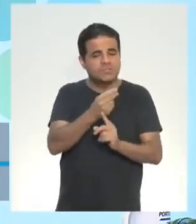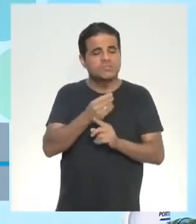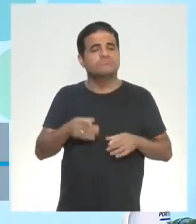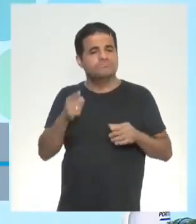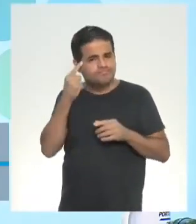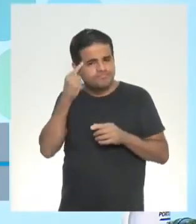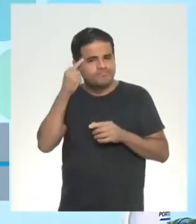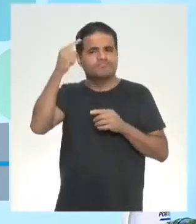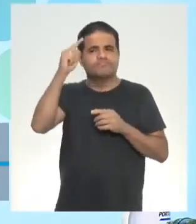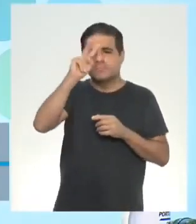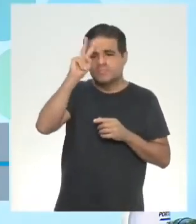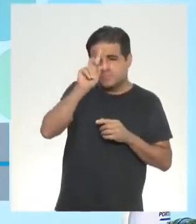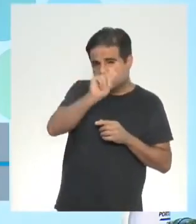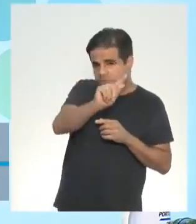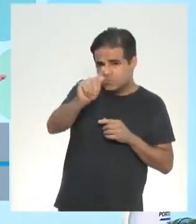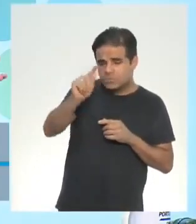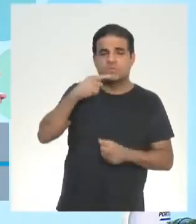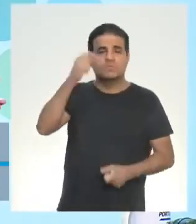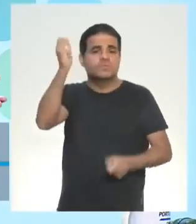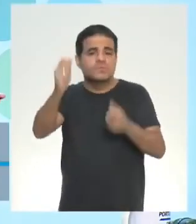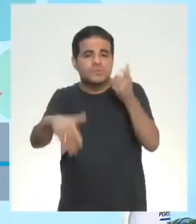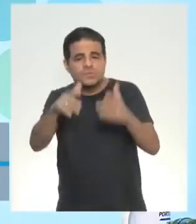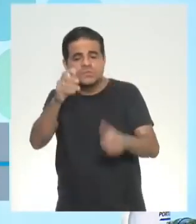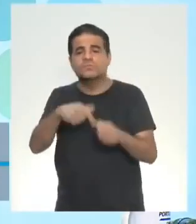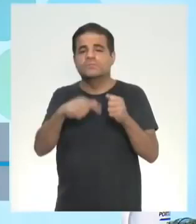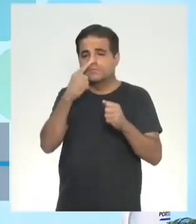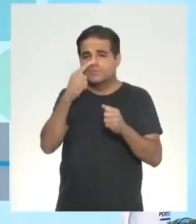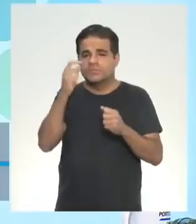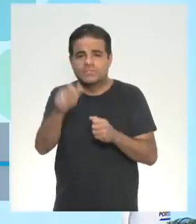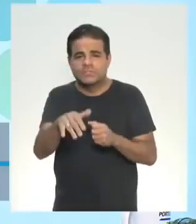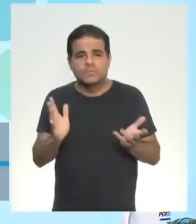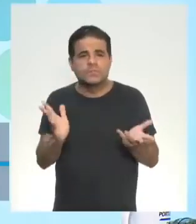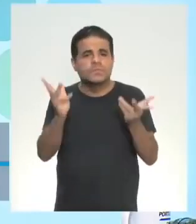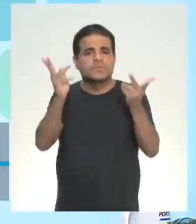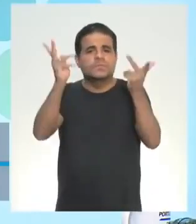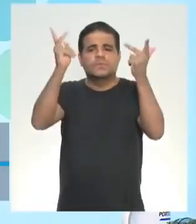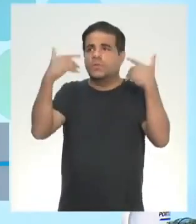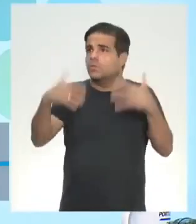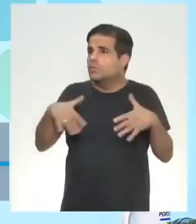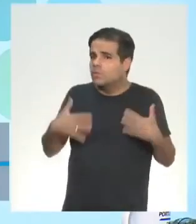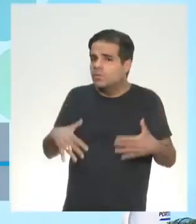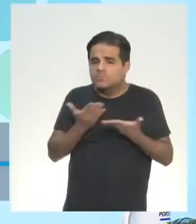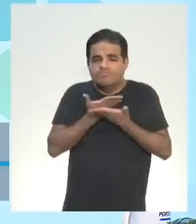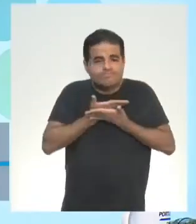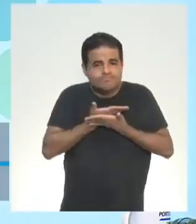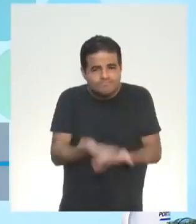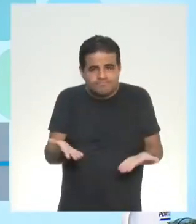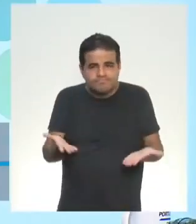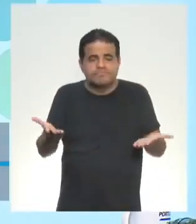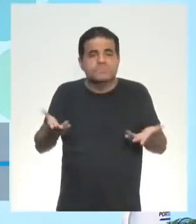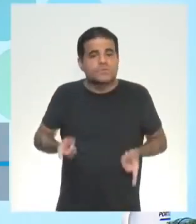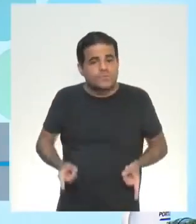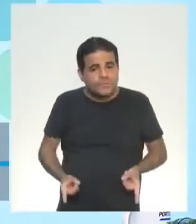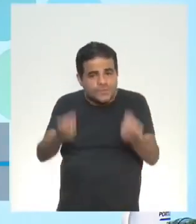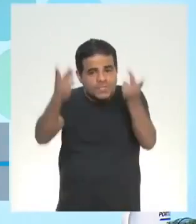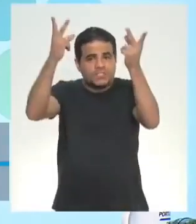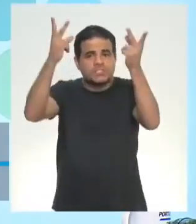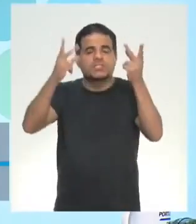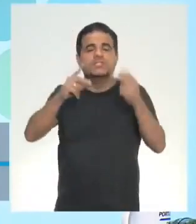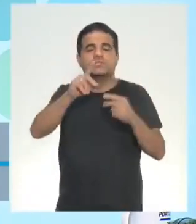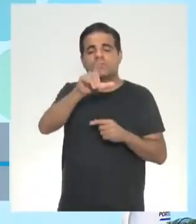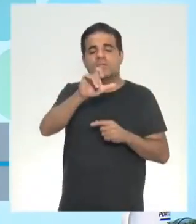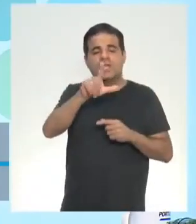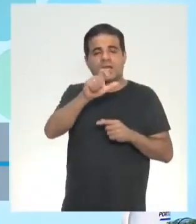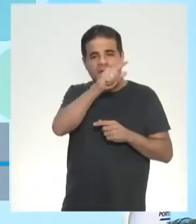não sei se vocês se lembram que a gente falou do lixo extraordinário e rendeu um quadro, que foi vendido em um leilão